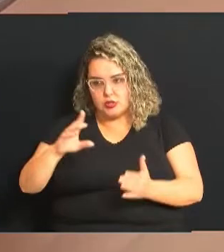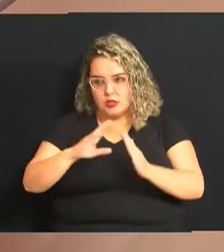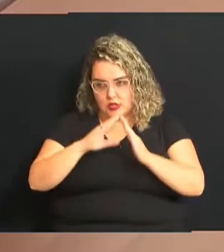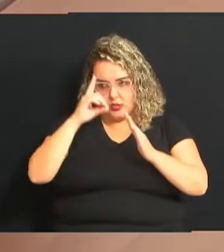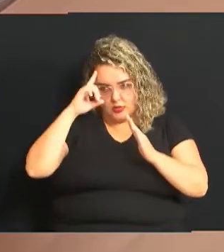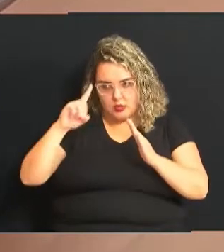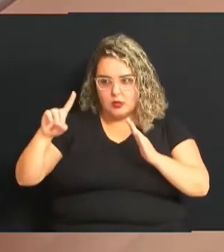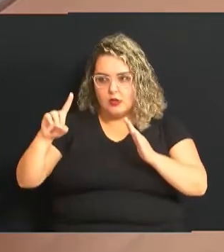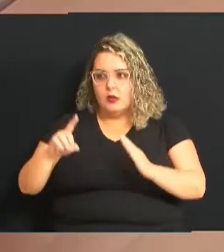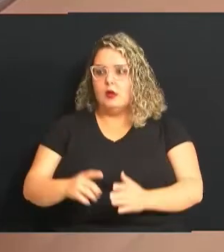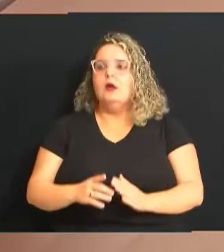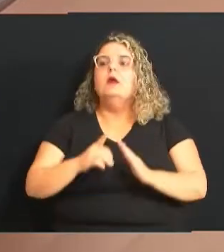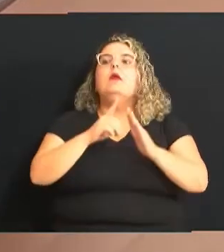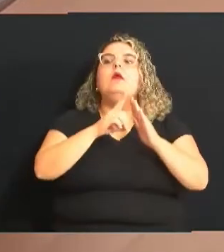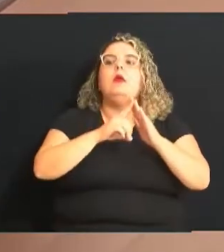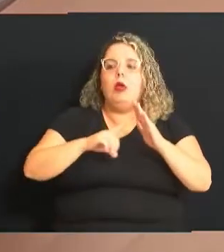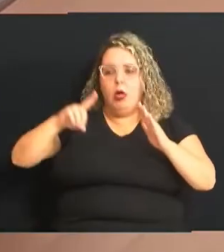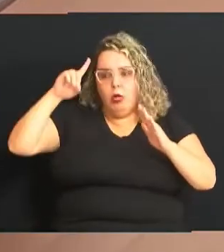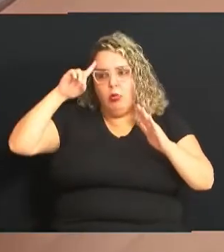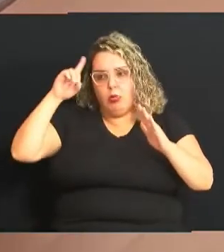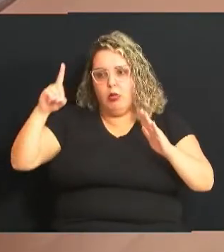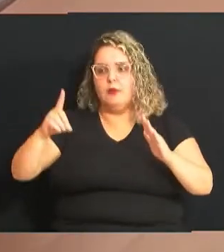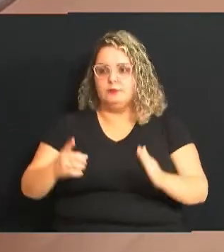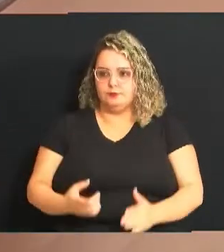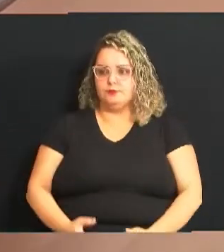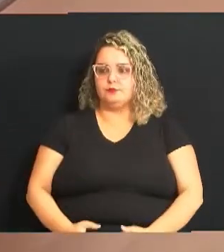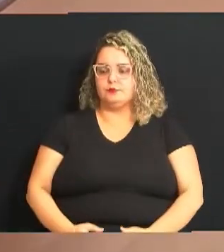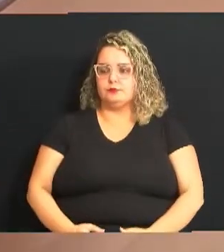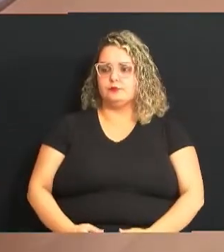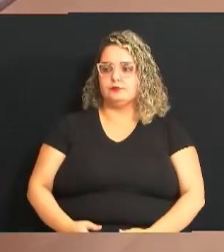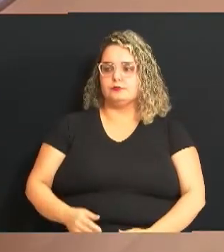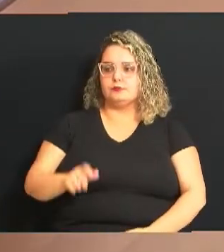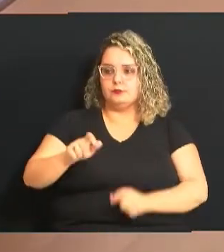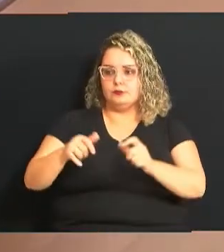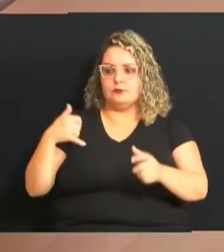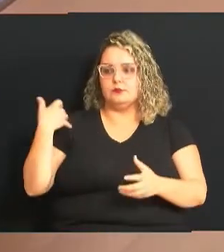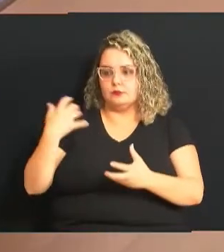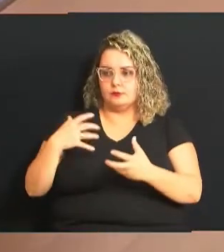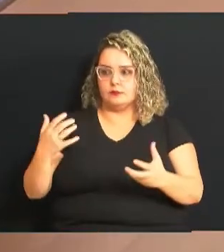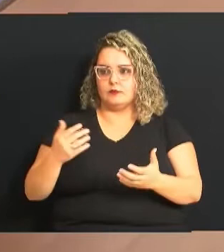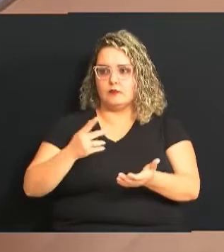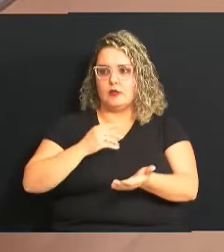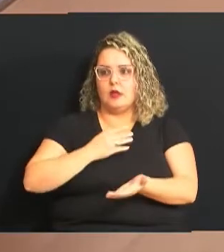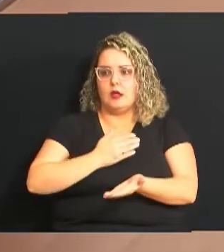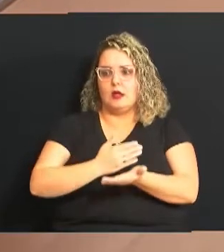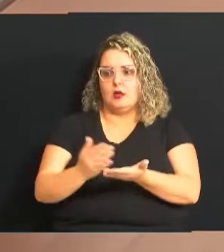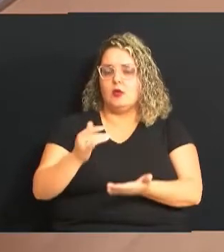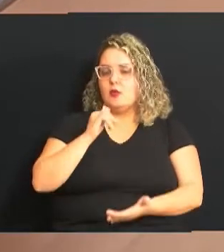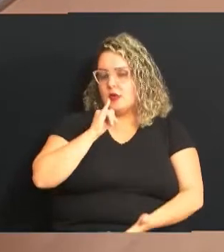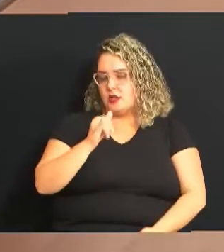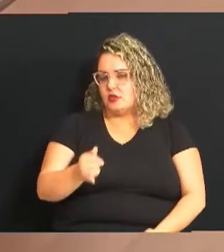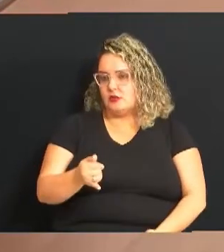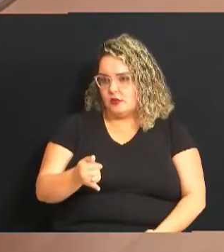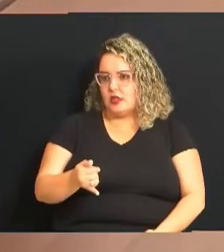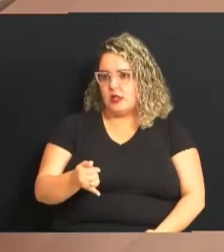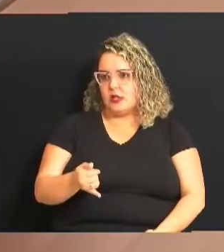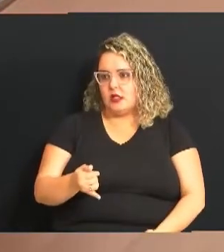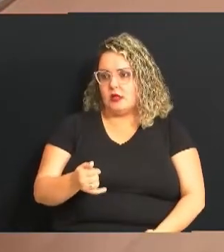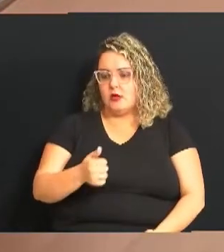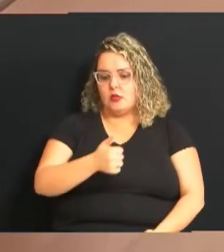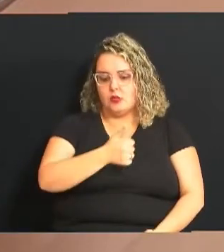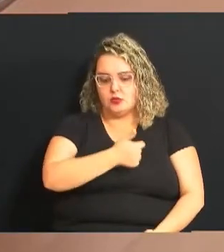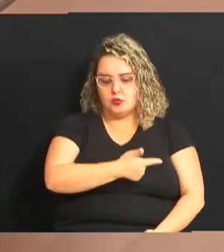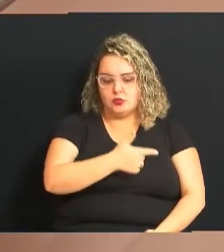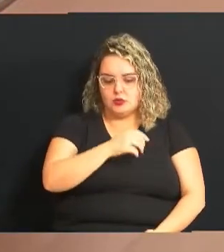centro-dia da pessoa idosa. Tá, nós temos, eu falei lá no comecinho do programa, uma média de 205